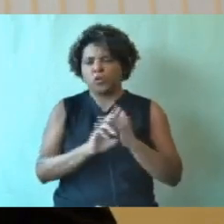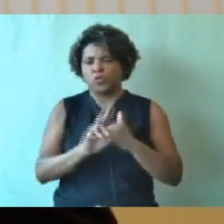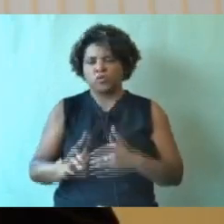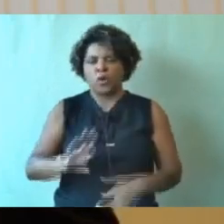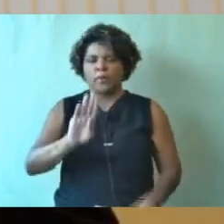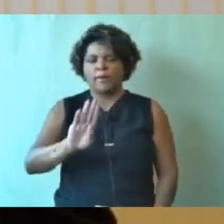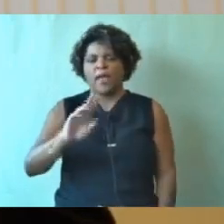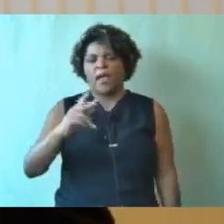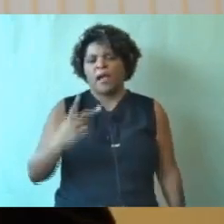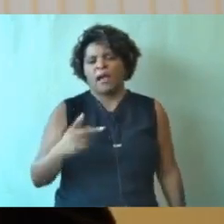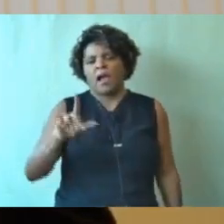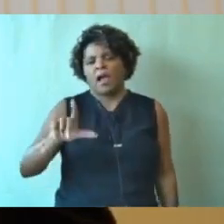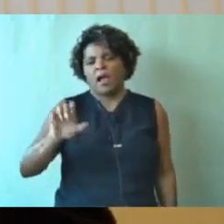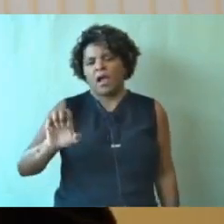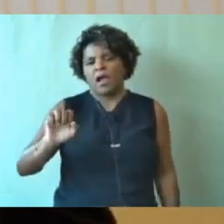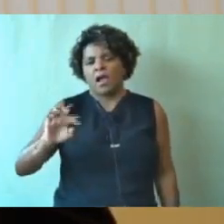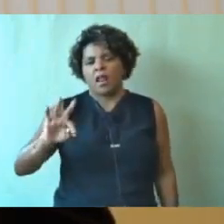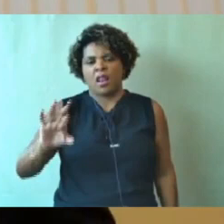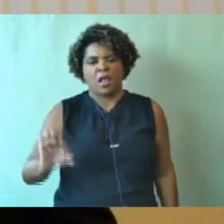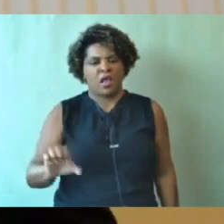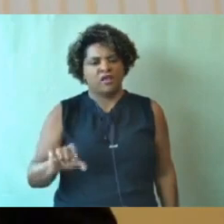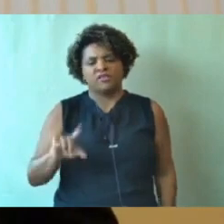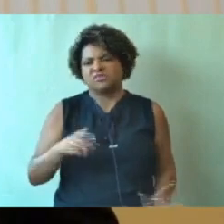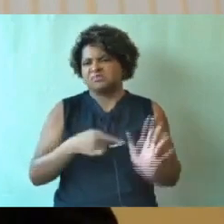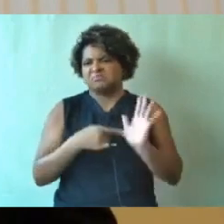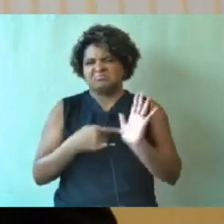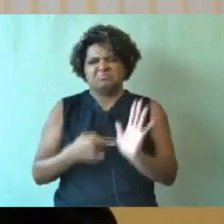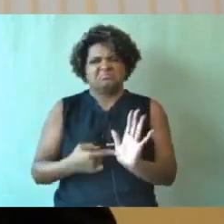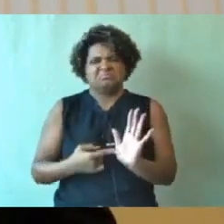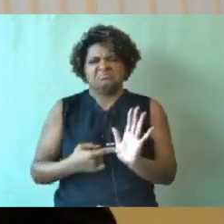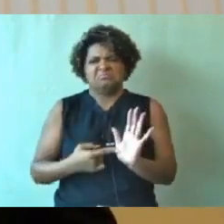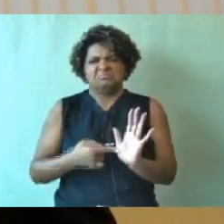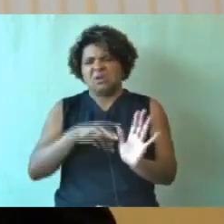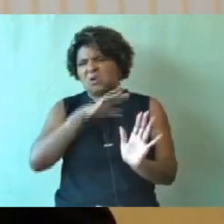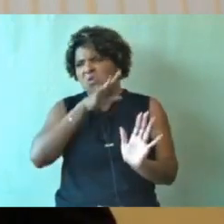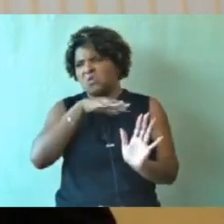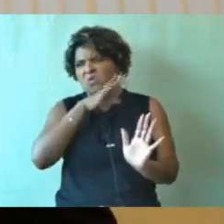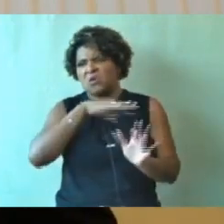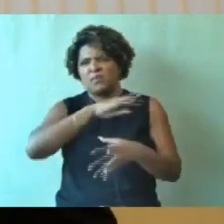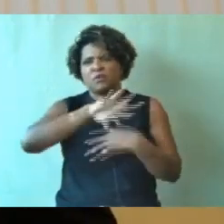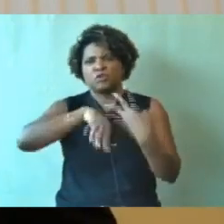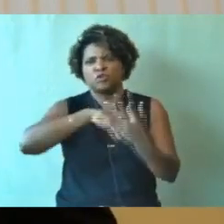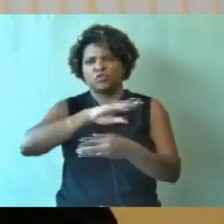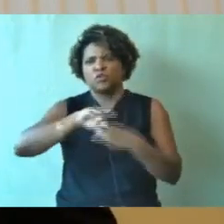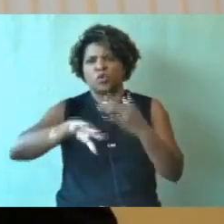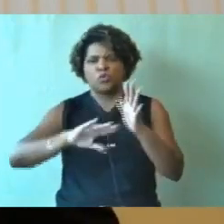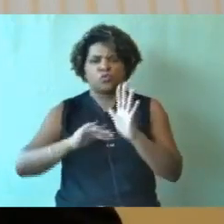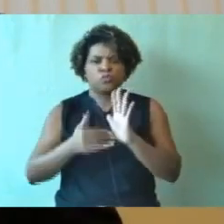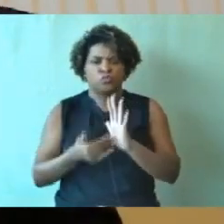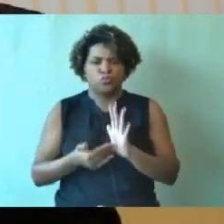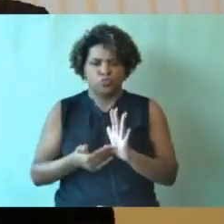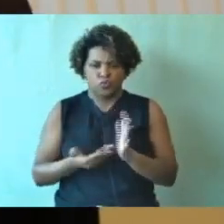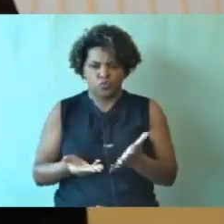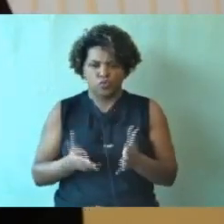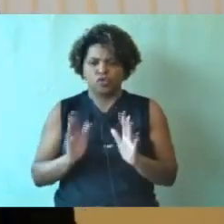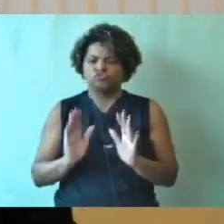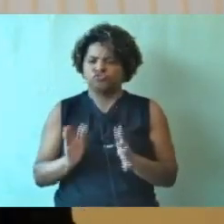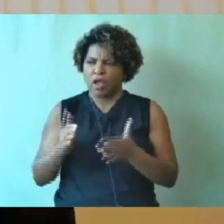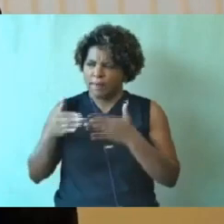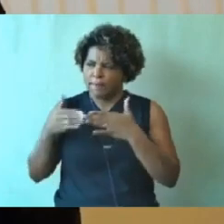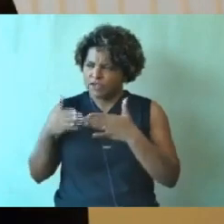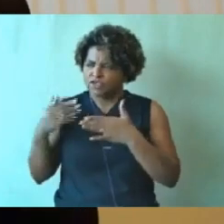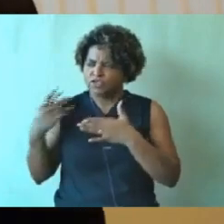do consórcio, tá certo? Ficou muito ruim, misturou tudo, tá certo? Já pedimos a